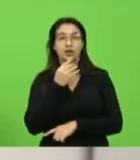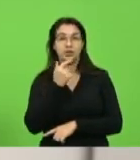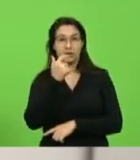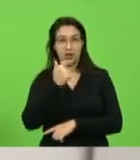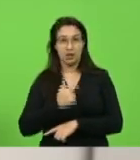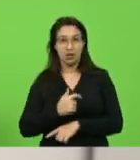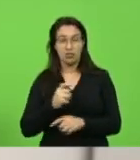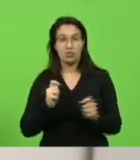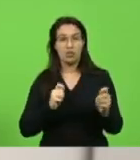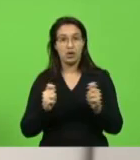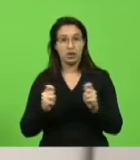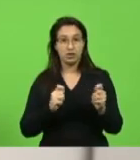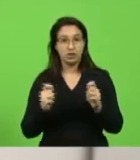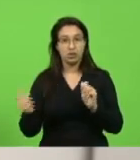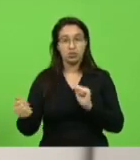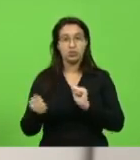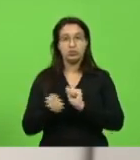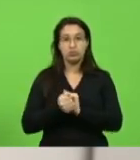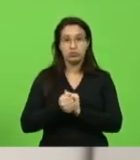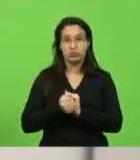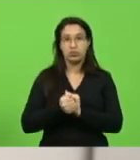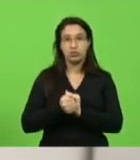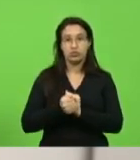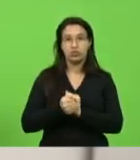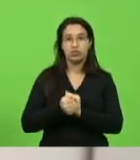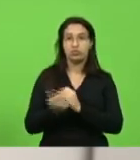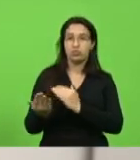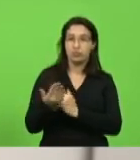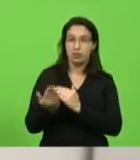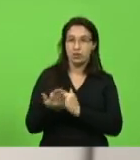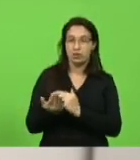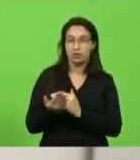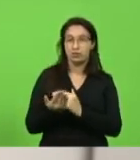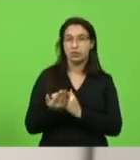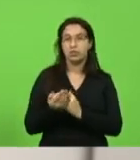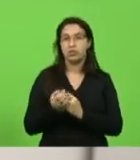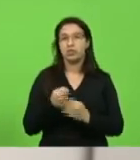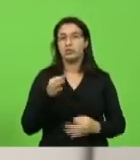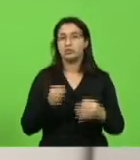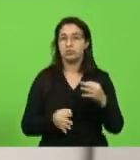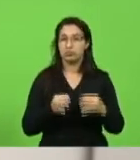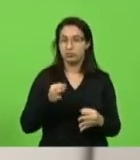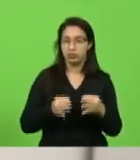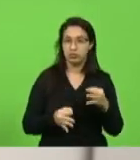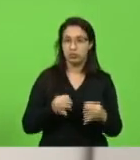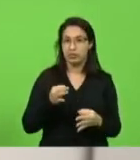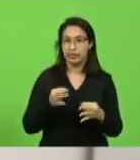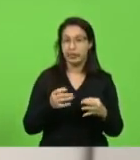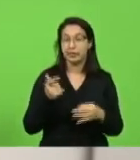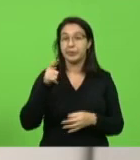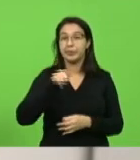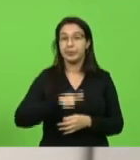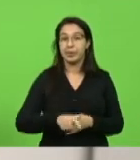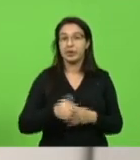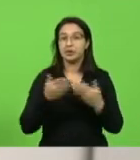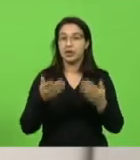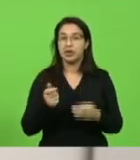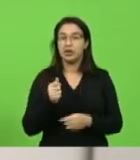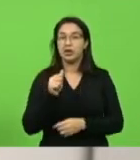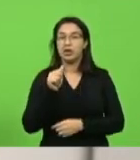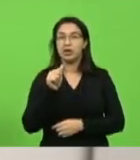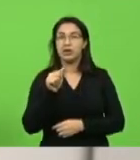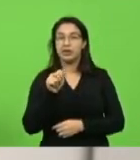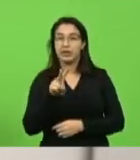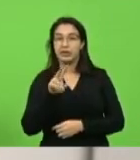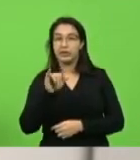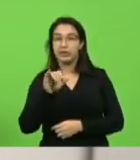que me acompanharam nessa quadra de julgamento, e faço uma referência especial ao assessor Vitor Bega de